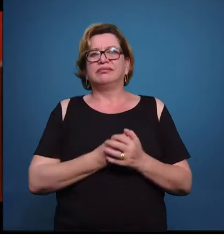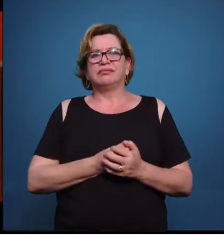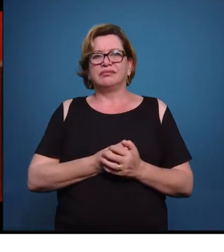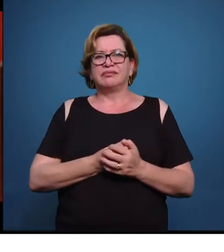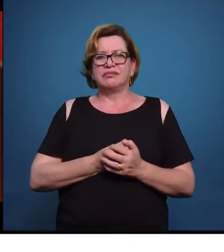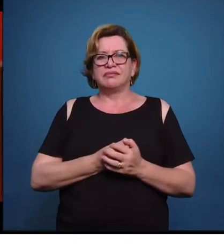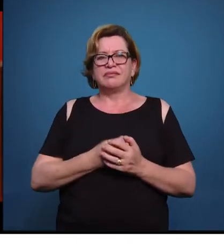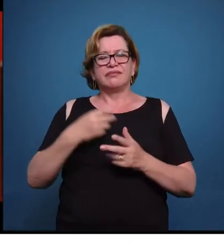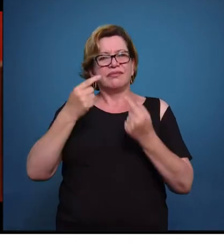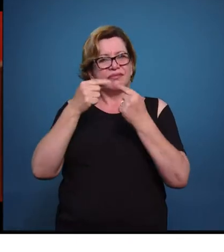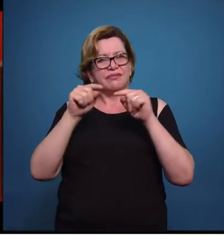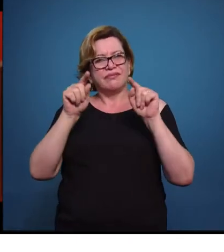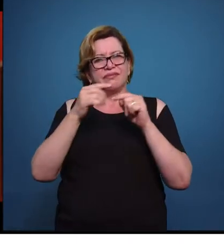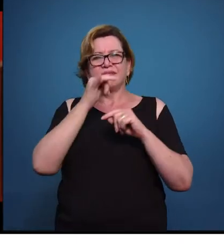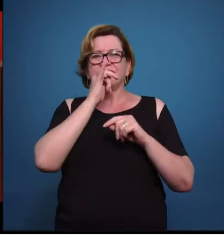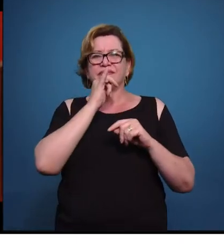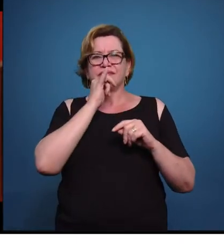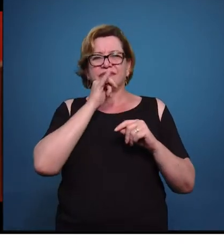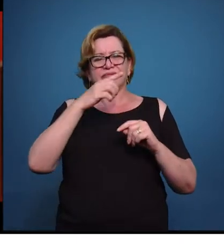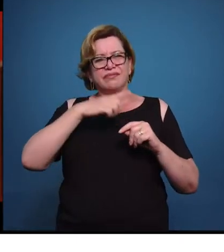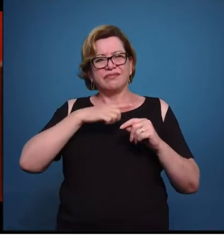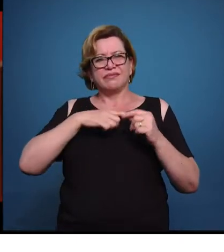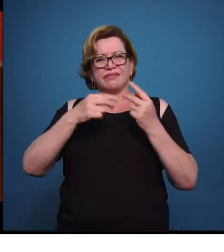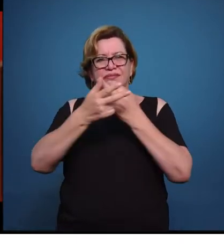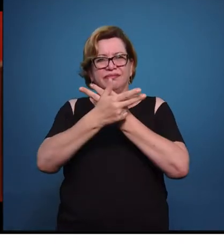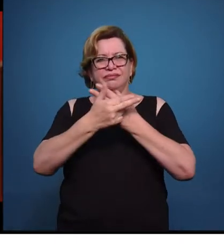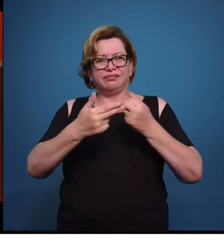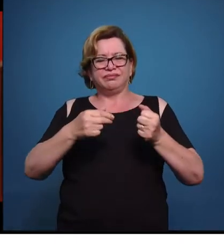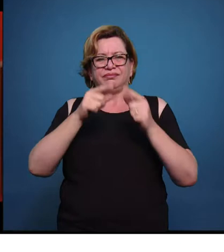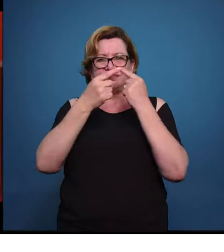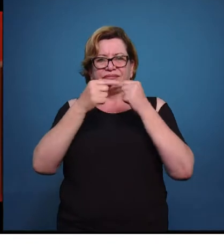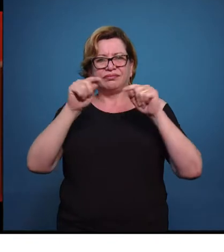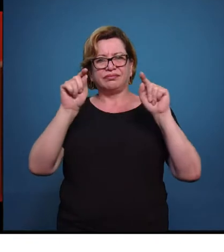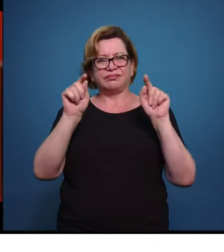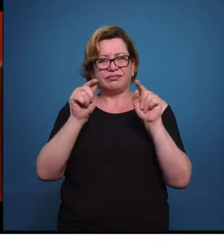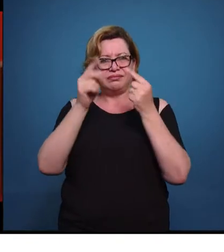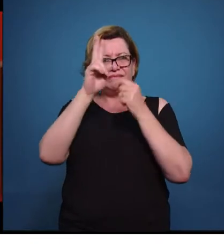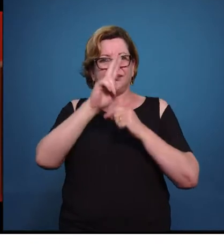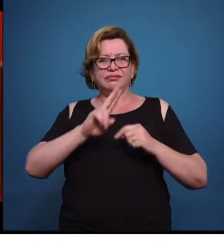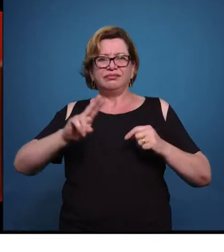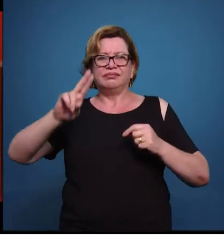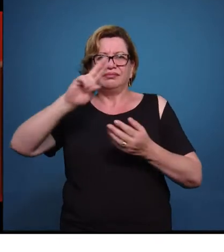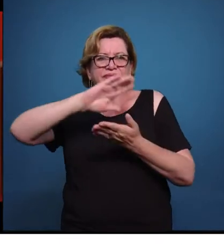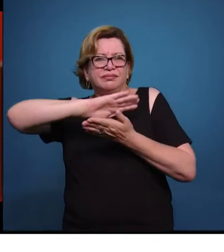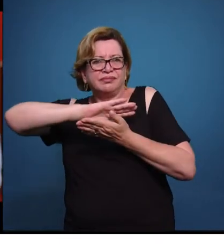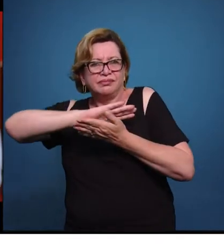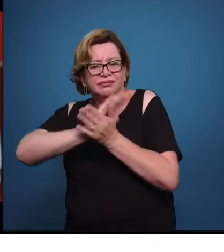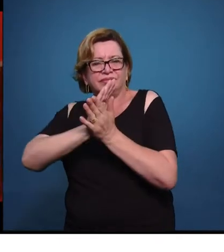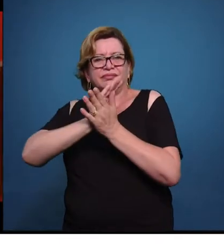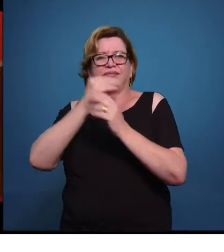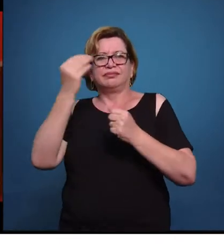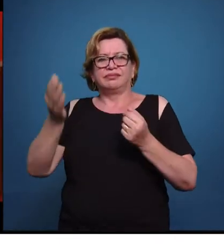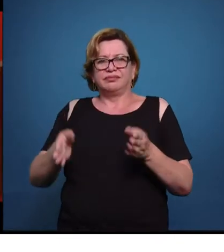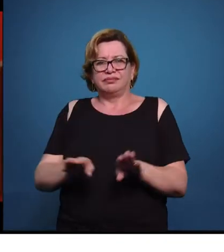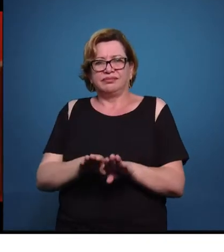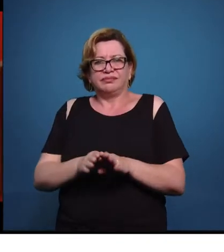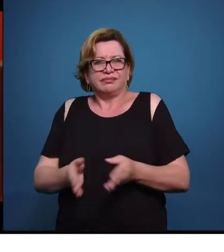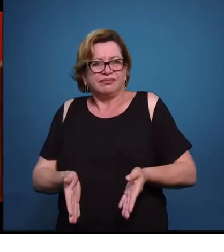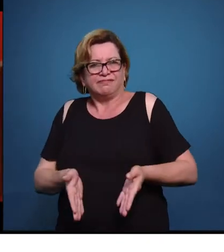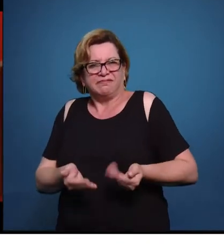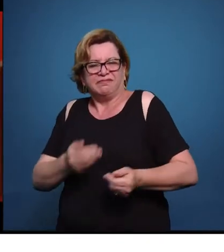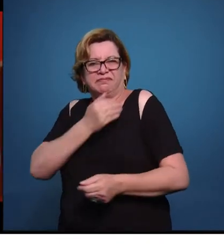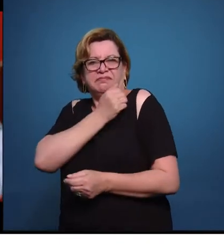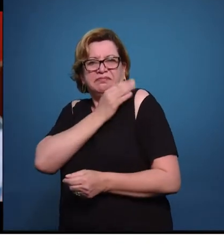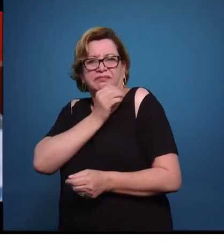Na indústria musical, por exemplo, nós temos diversas letras que exploram preconceitos, que incentivam o